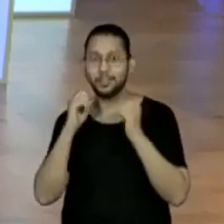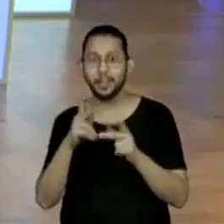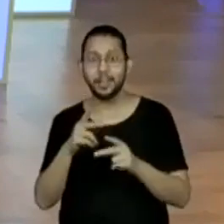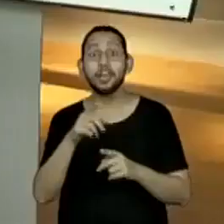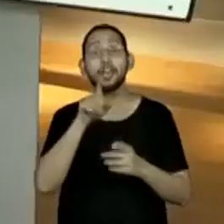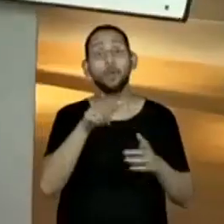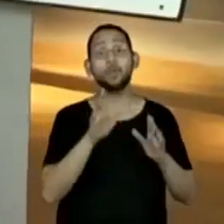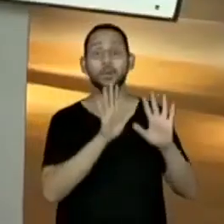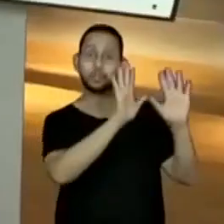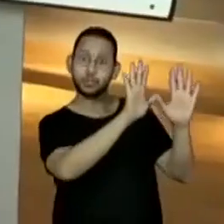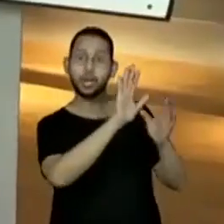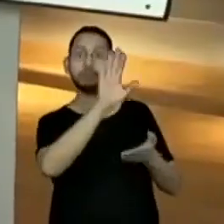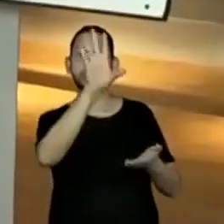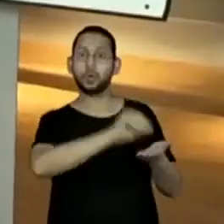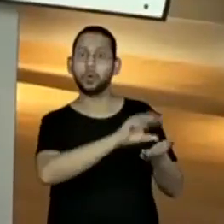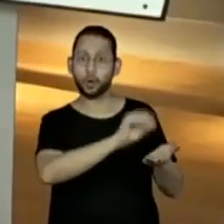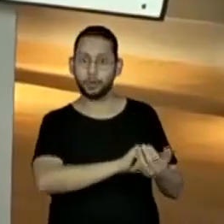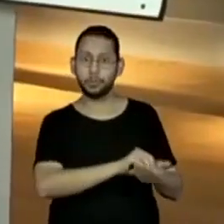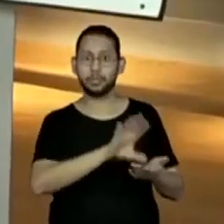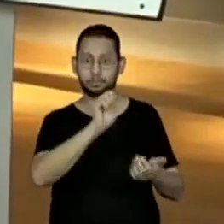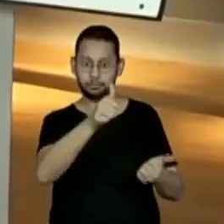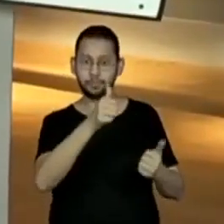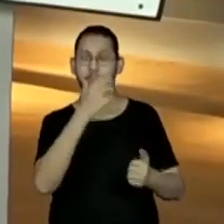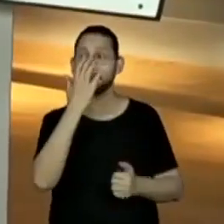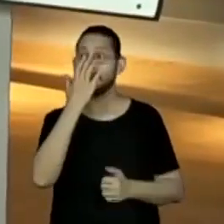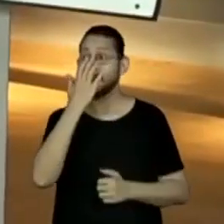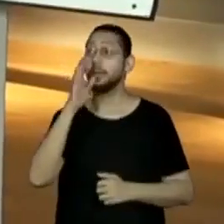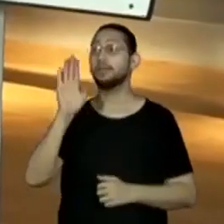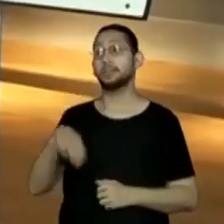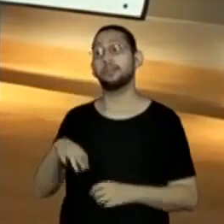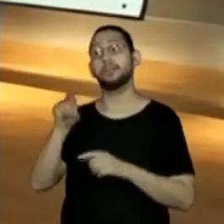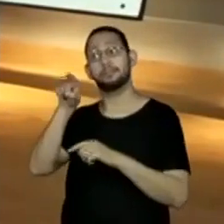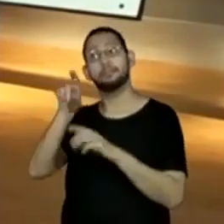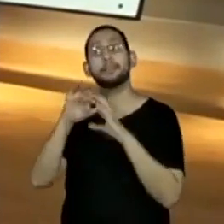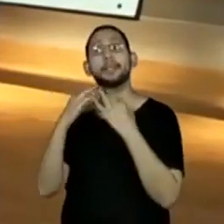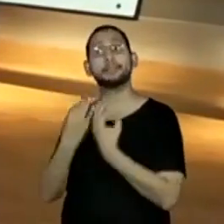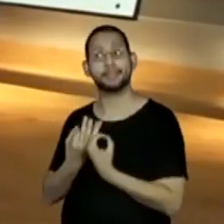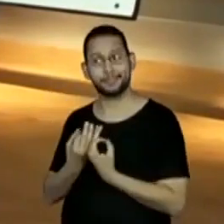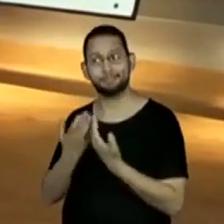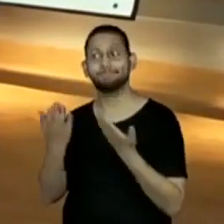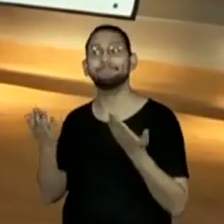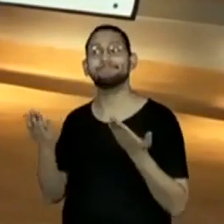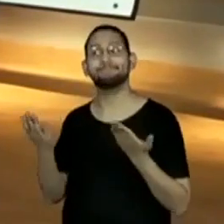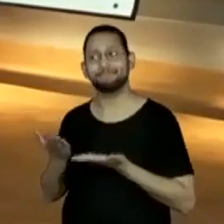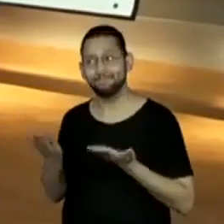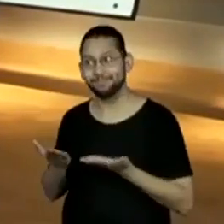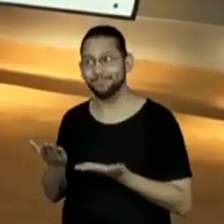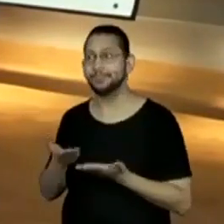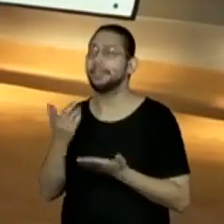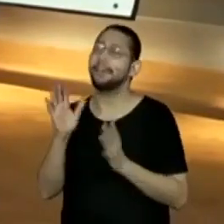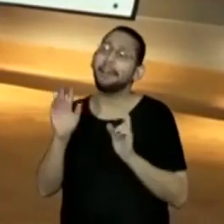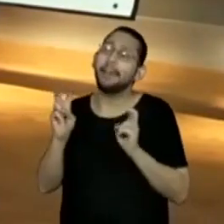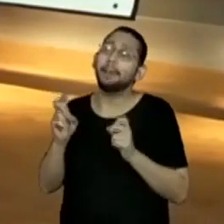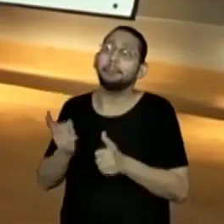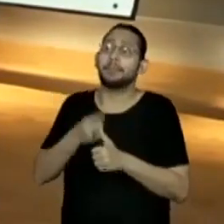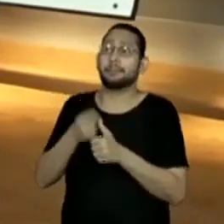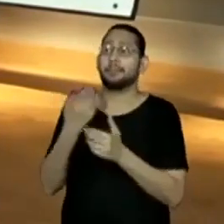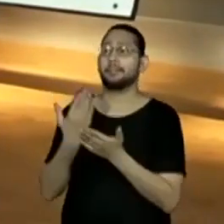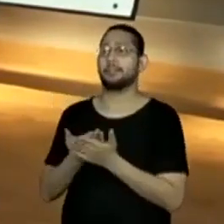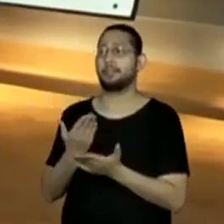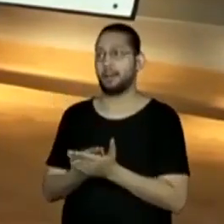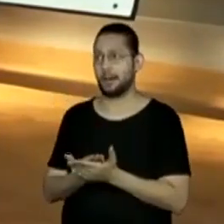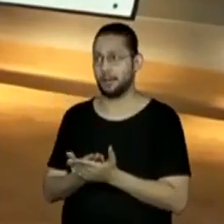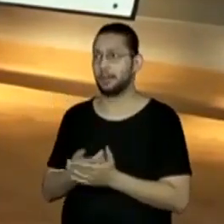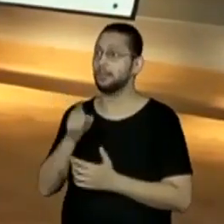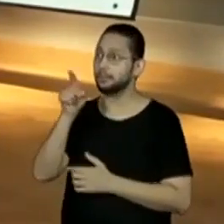lousa, beleza? Olha, vou conversar mais uma vez com você. Hoje é a nossa aula, digamos, a nossa primeira aula. O que